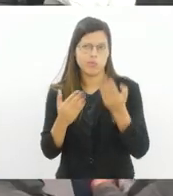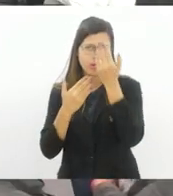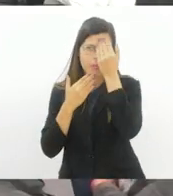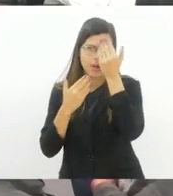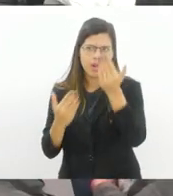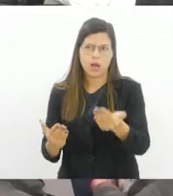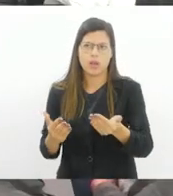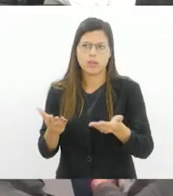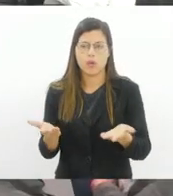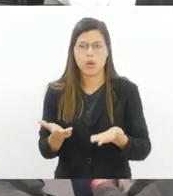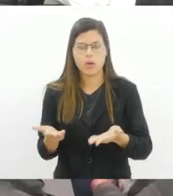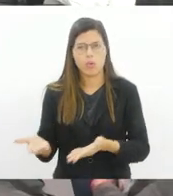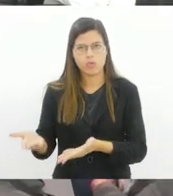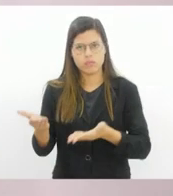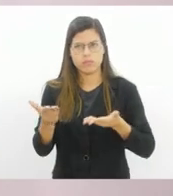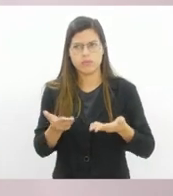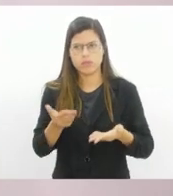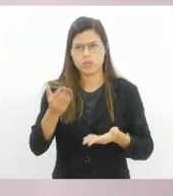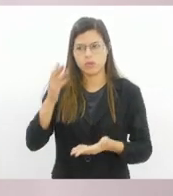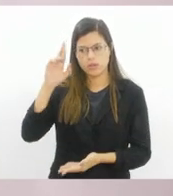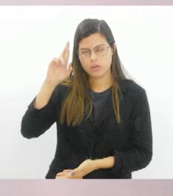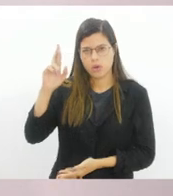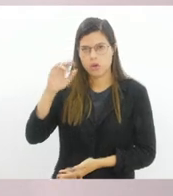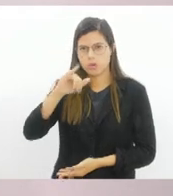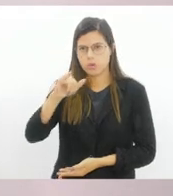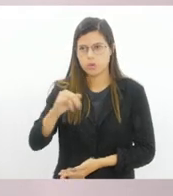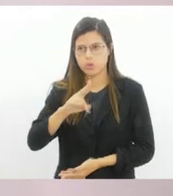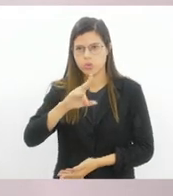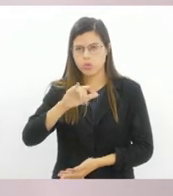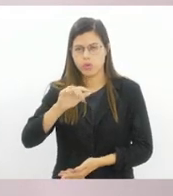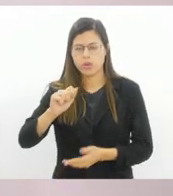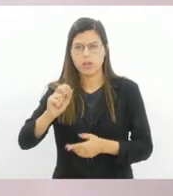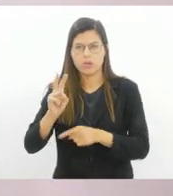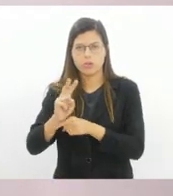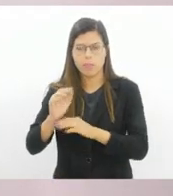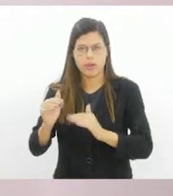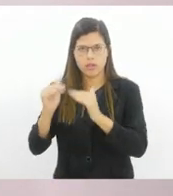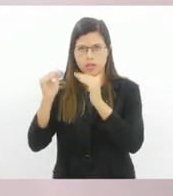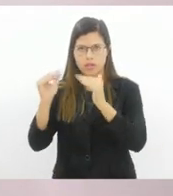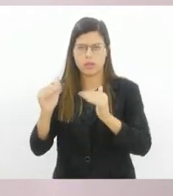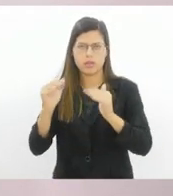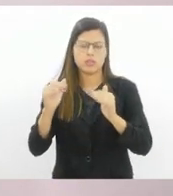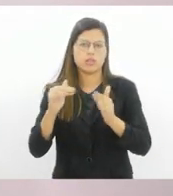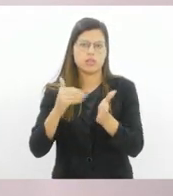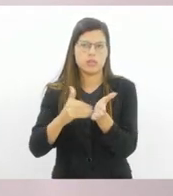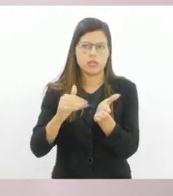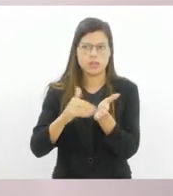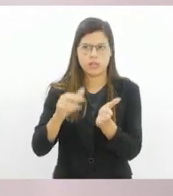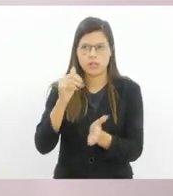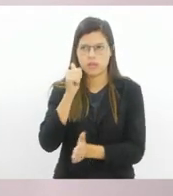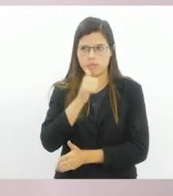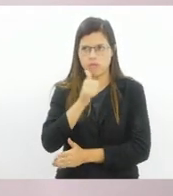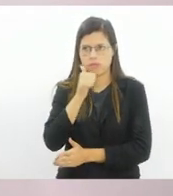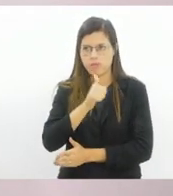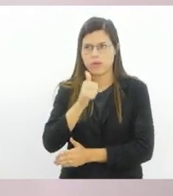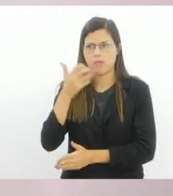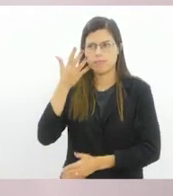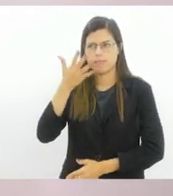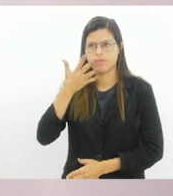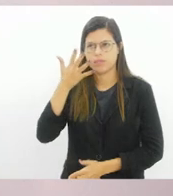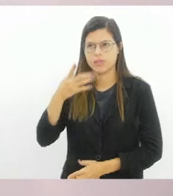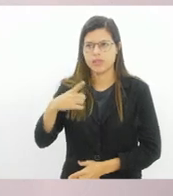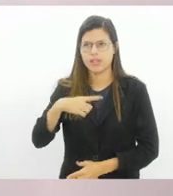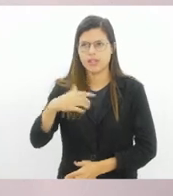Convido agora a senhora Júlia Luz, superintendente da Secretaria Estadual da Mulher, para fazer uso dessa fala. A senhora